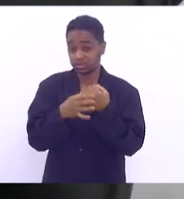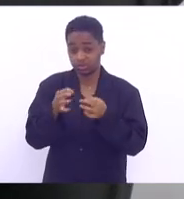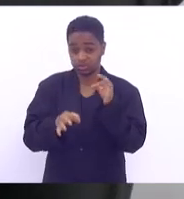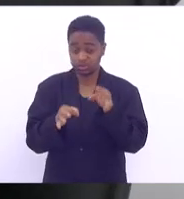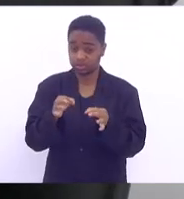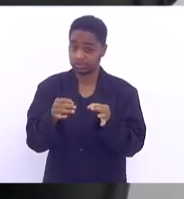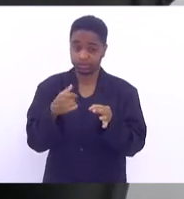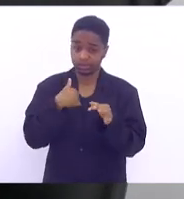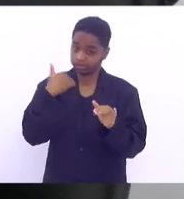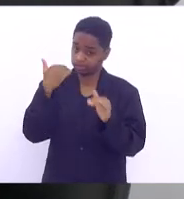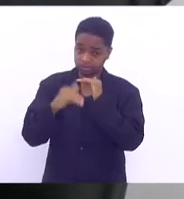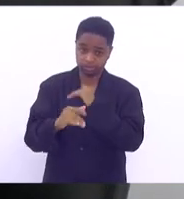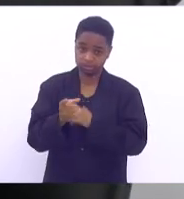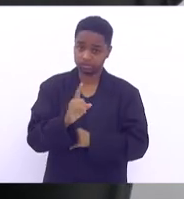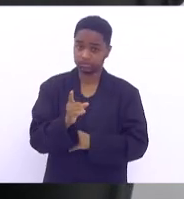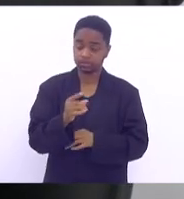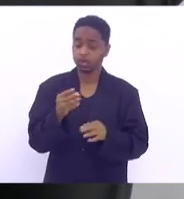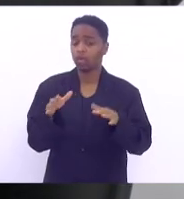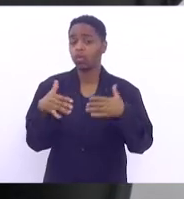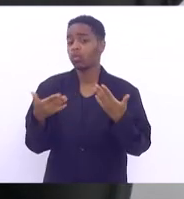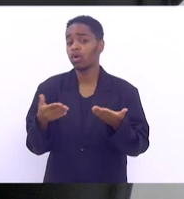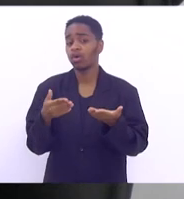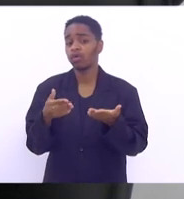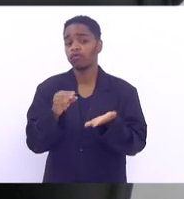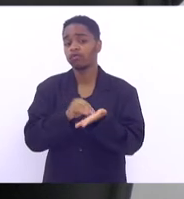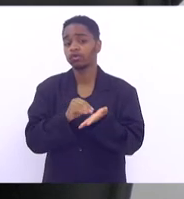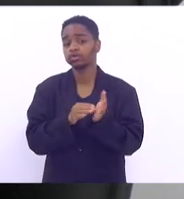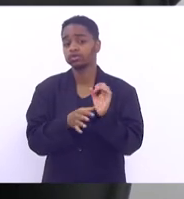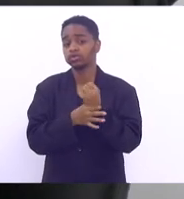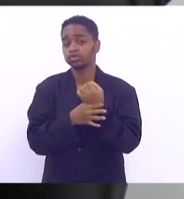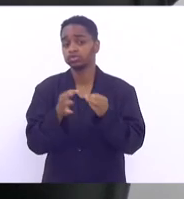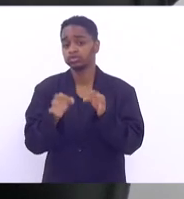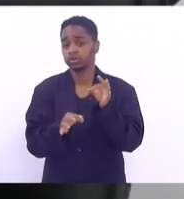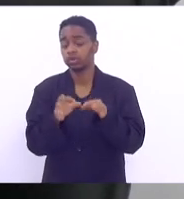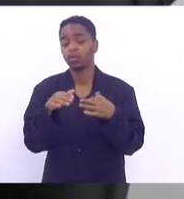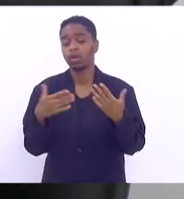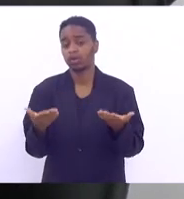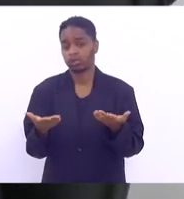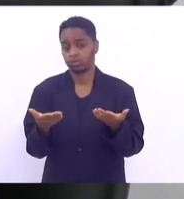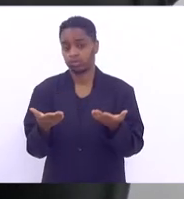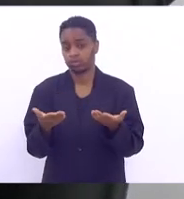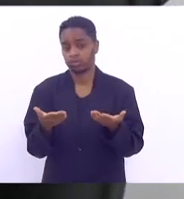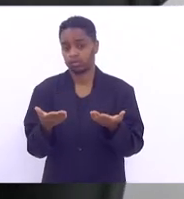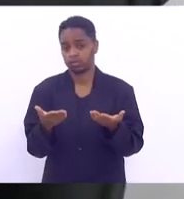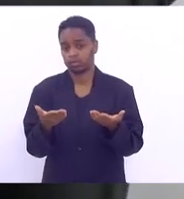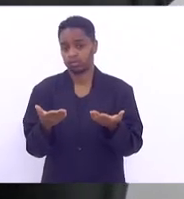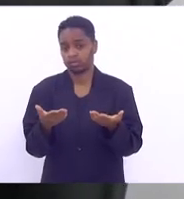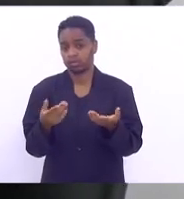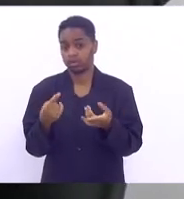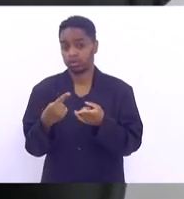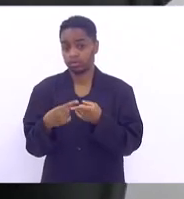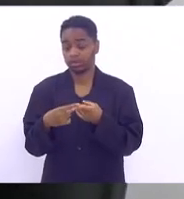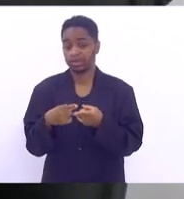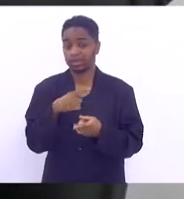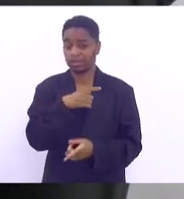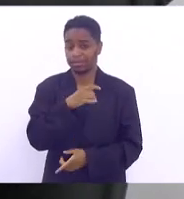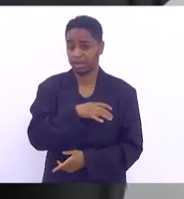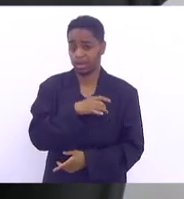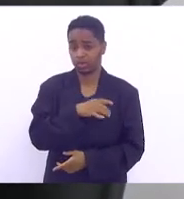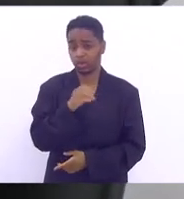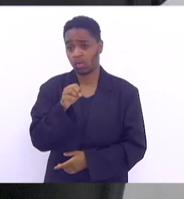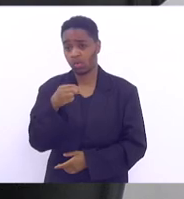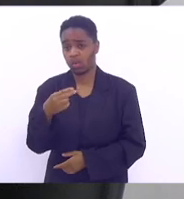veemência. Então, qual insegurança jurídica que é causada? Insegurança jurídica é quando você dá medo, dá temor, estaria dando ou dá